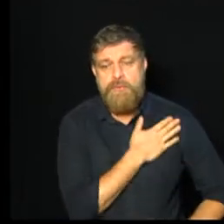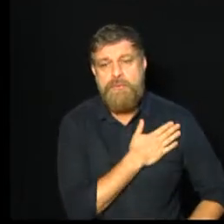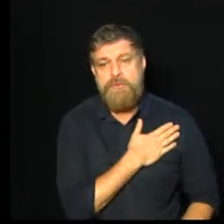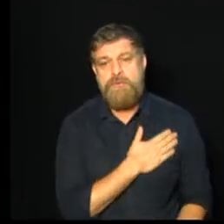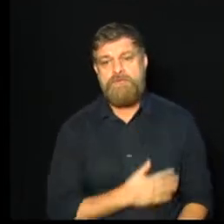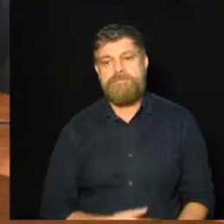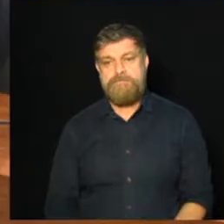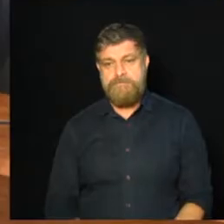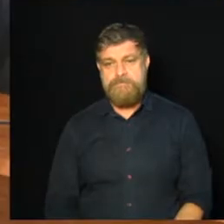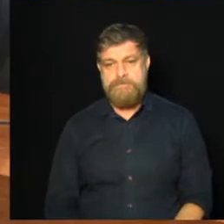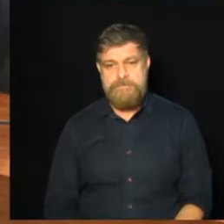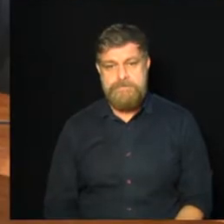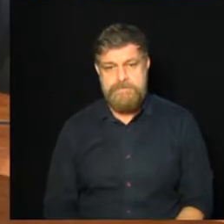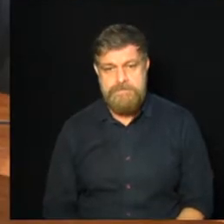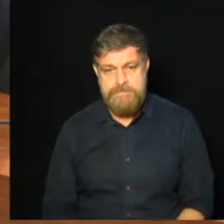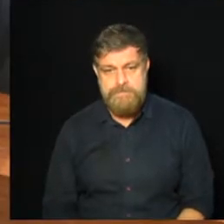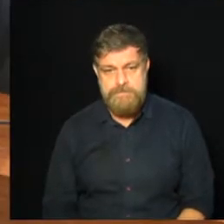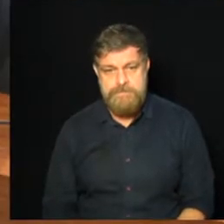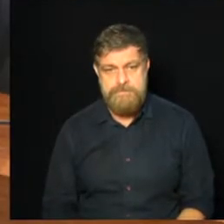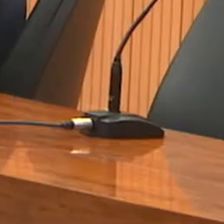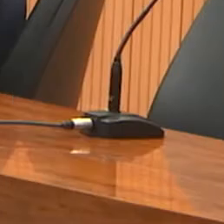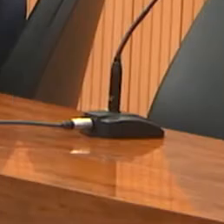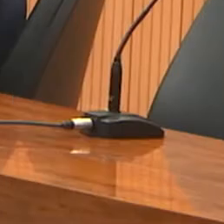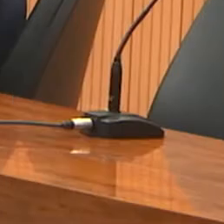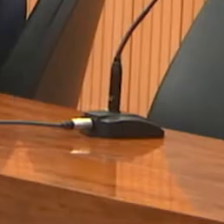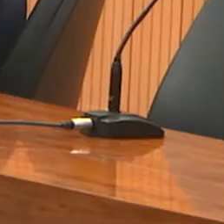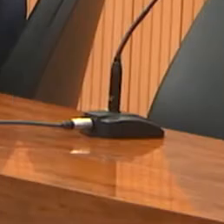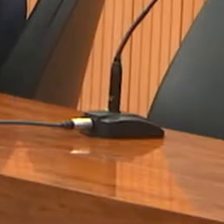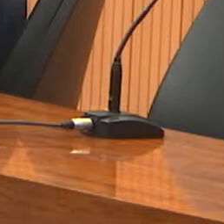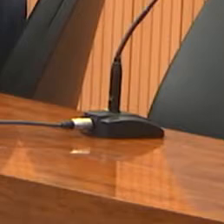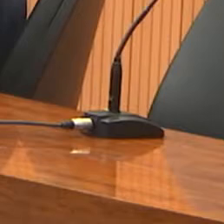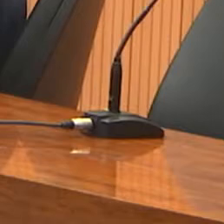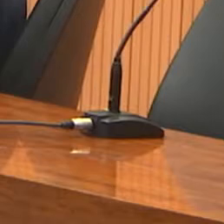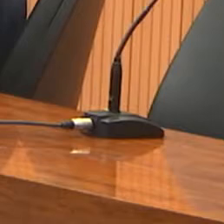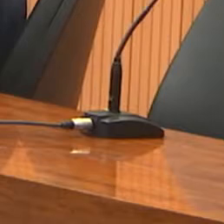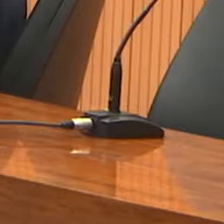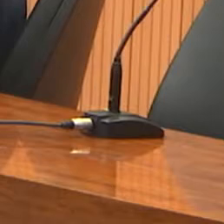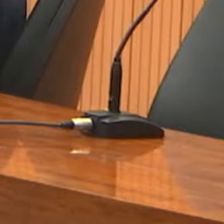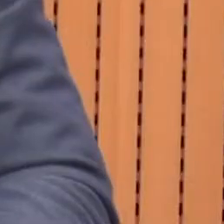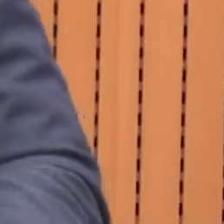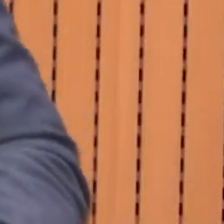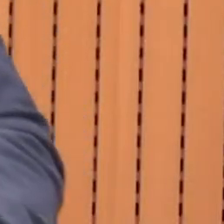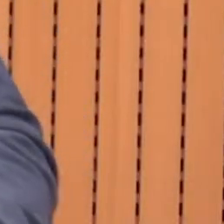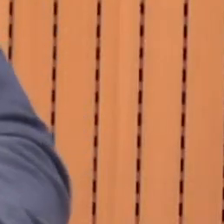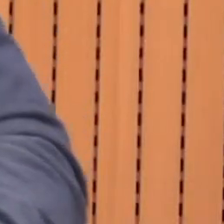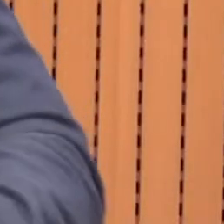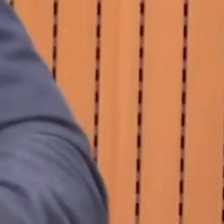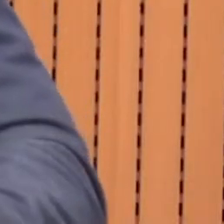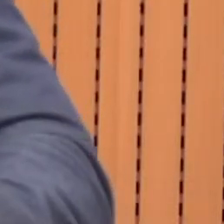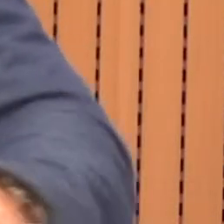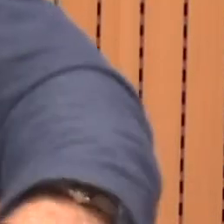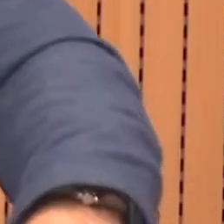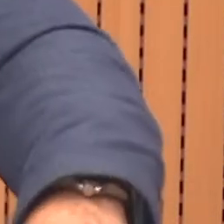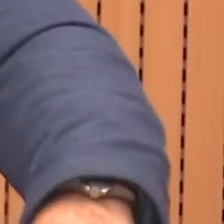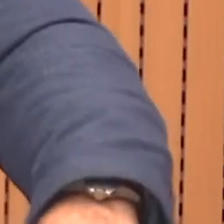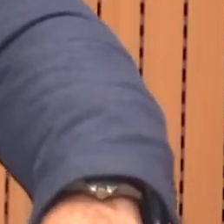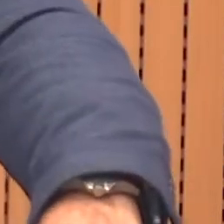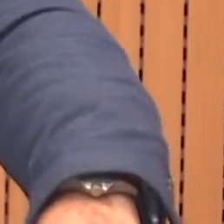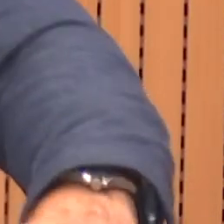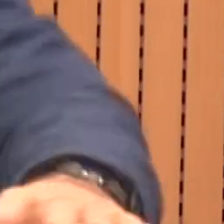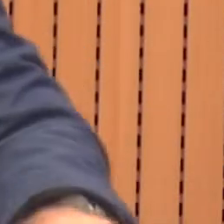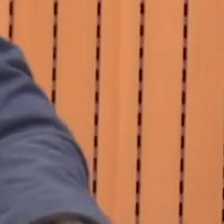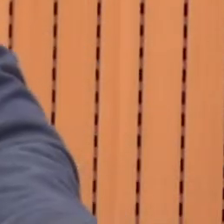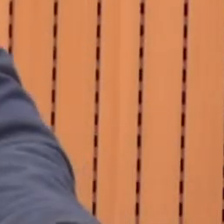Muito obrigado, presidente Sérgio Bisoni. Também agradecer ao doutor Steno pela apresentação. Eu vou abrir